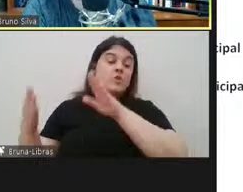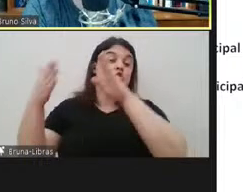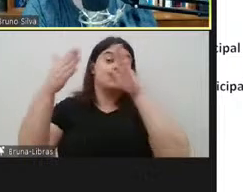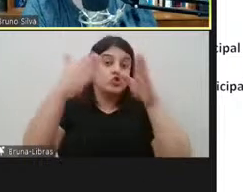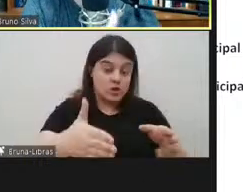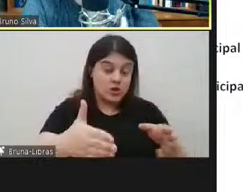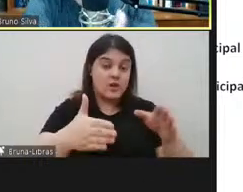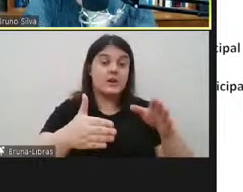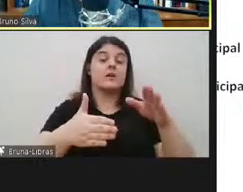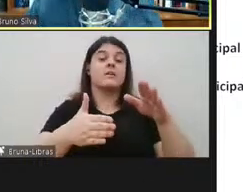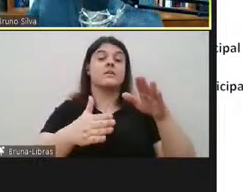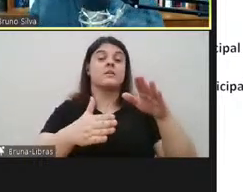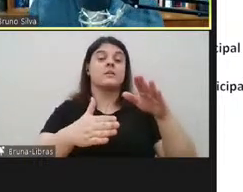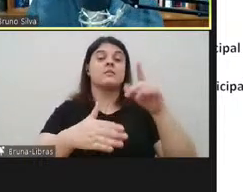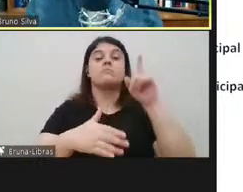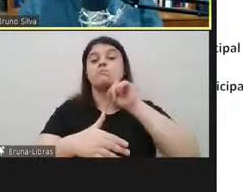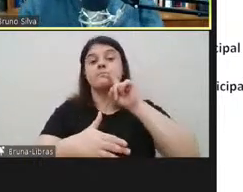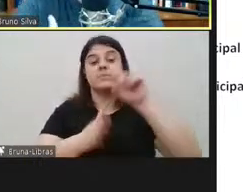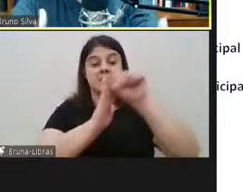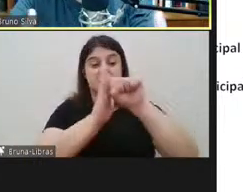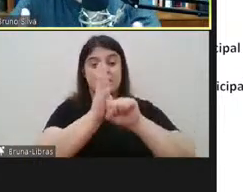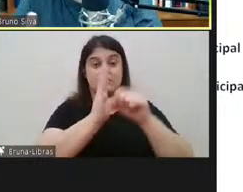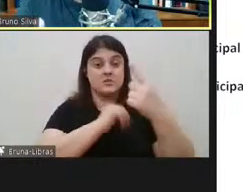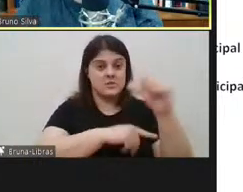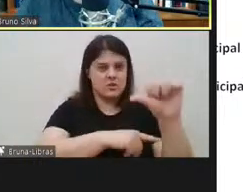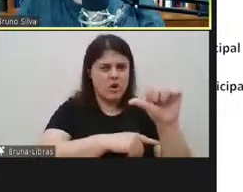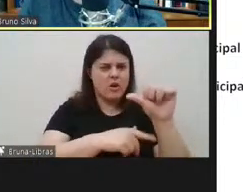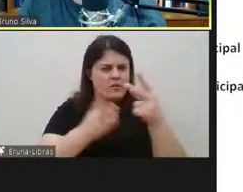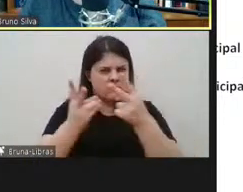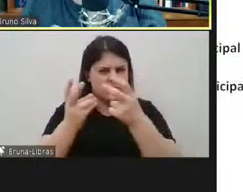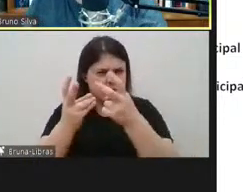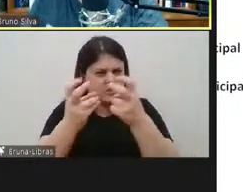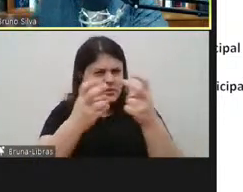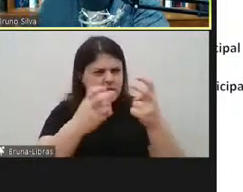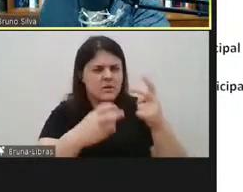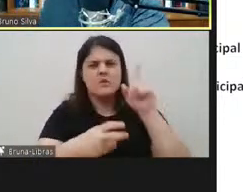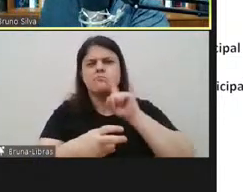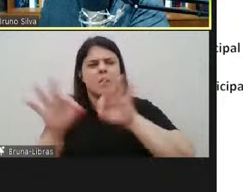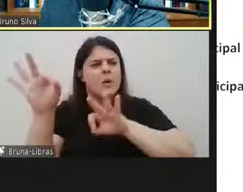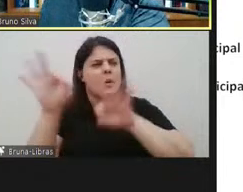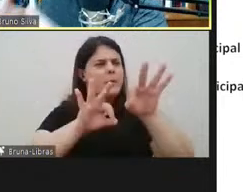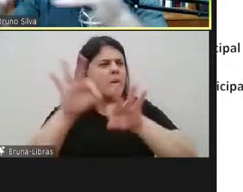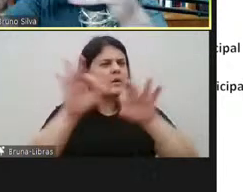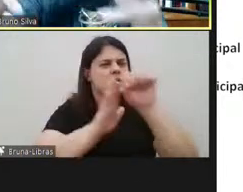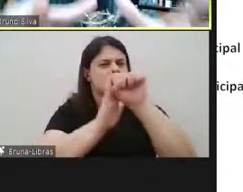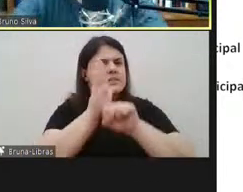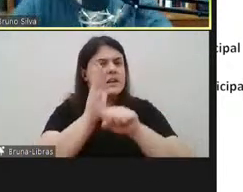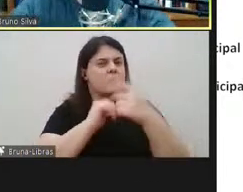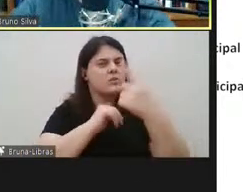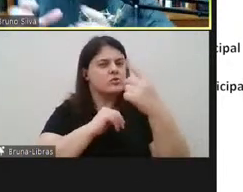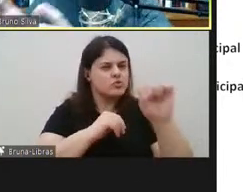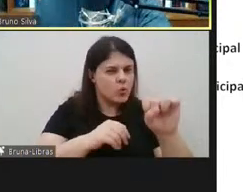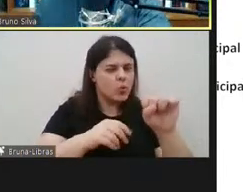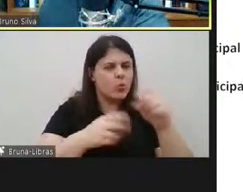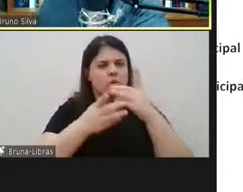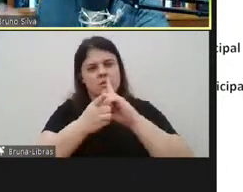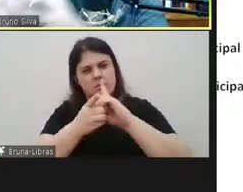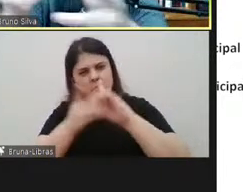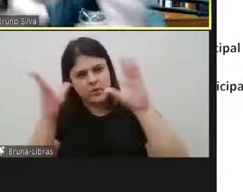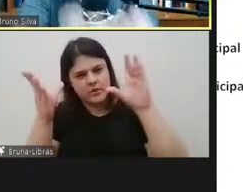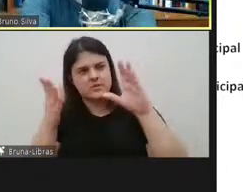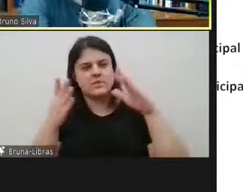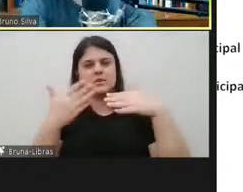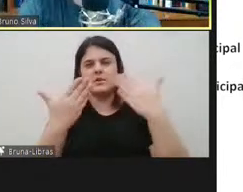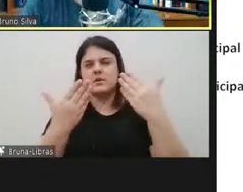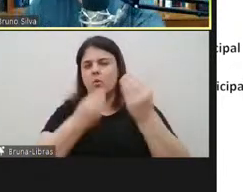Unidos século 19 ele começa a observar o que que tudo aquilo que os americanos montaram no século 18 em termos de democracia em